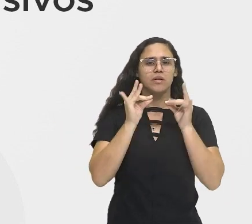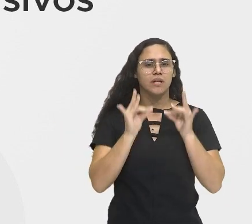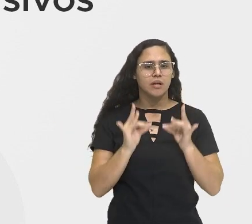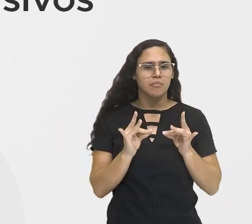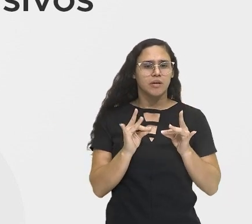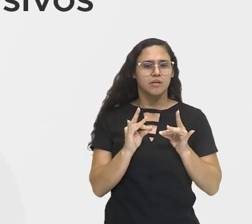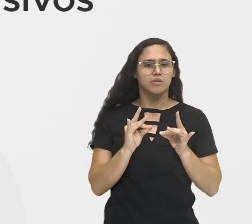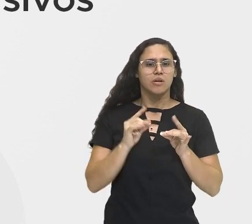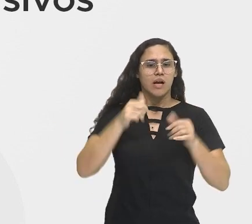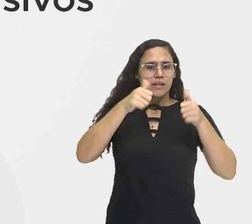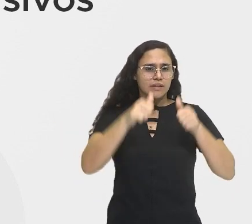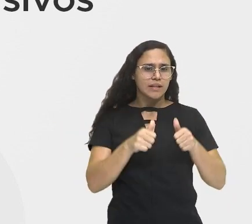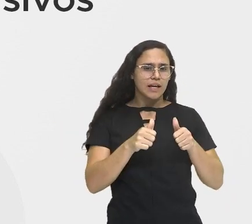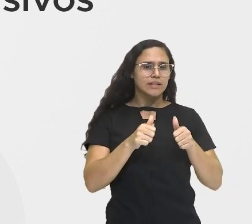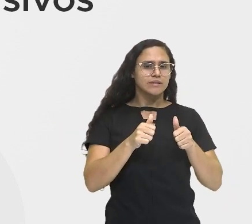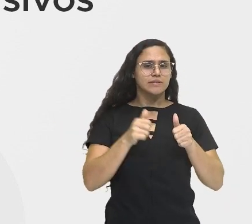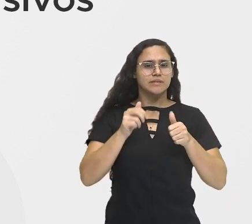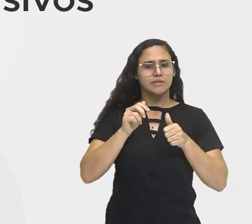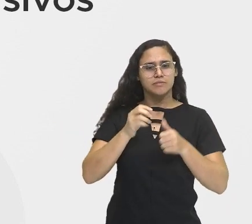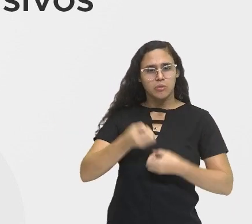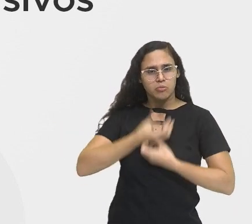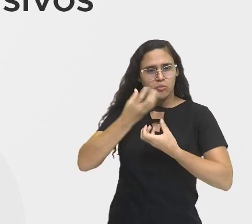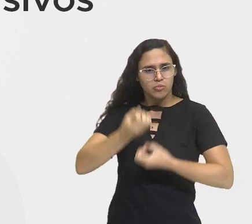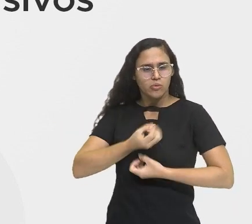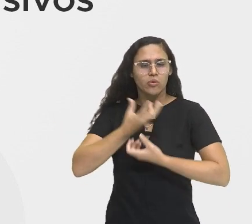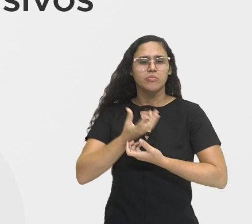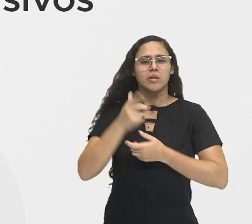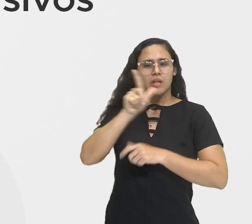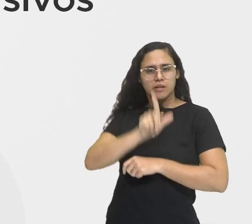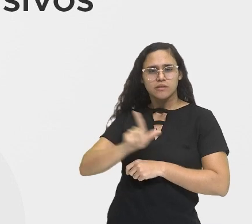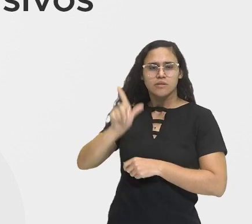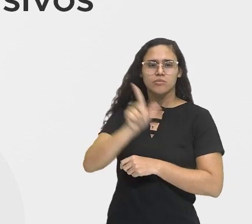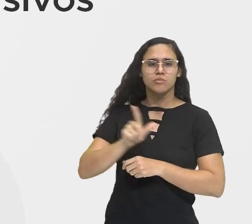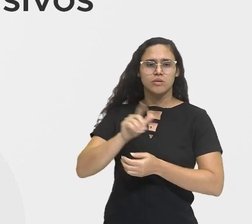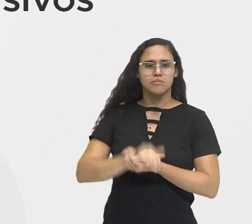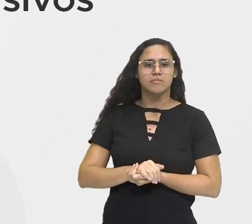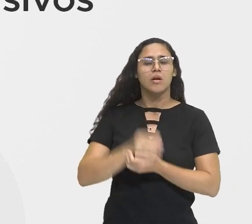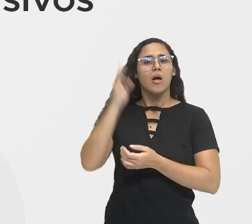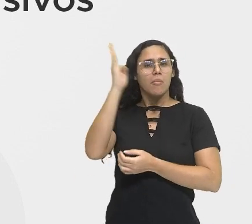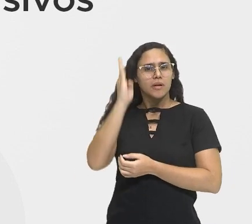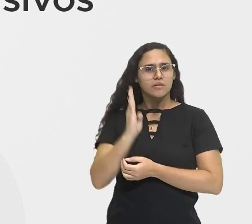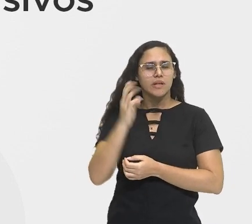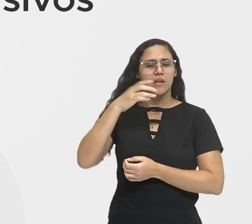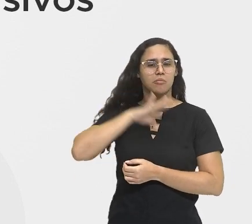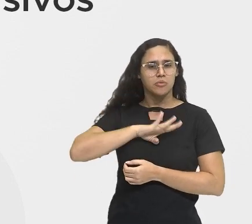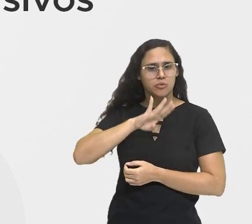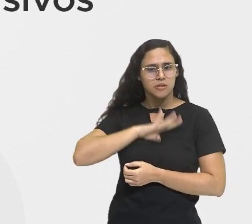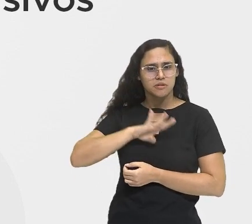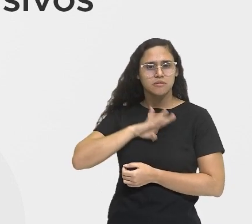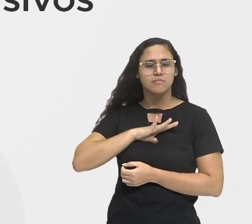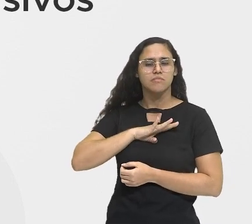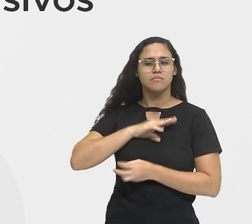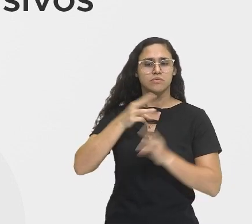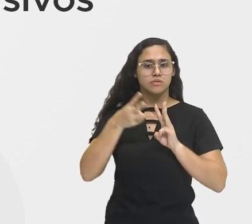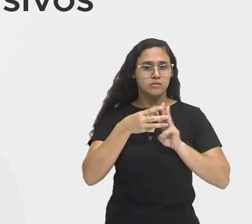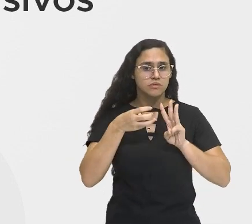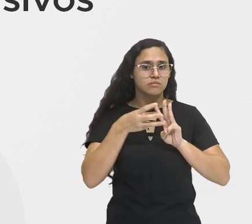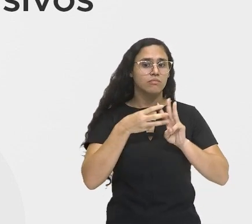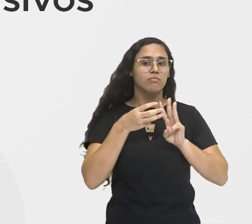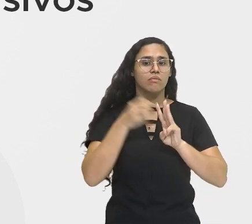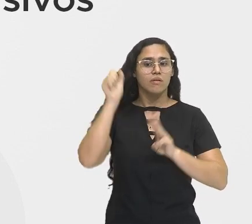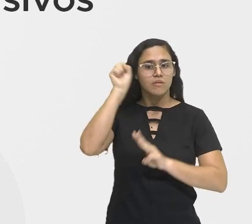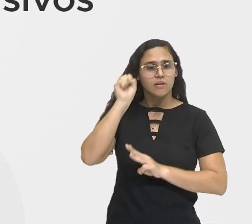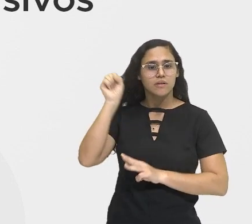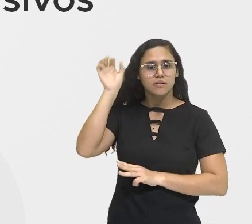análise literária de obras das literaturas. Quais literaturas? Brasileira, portuguesa,